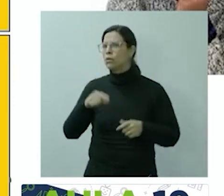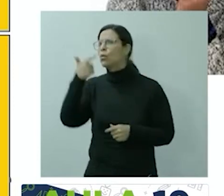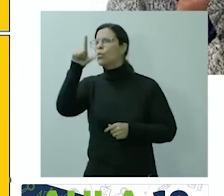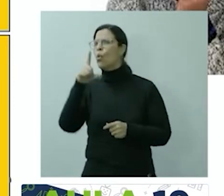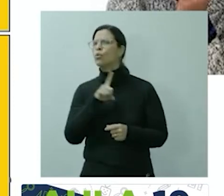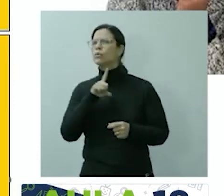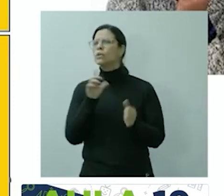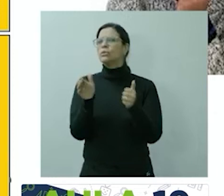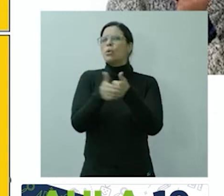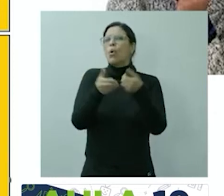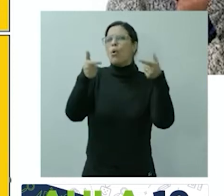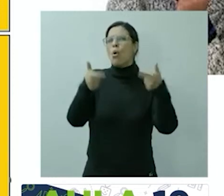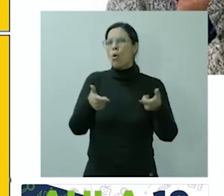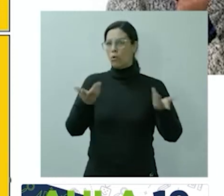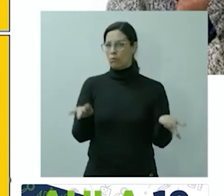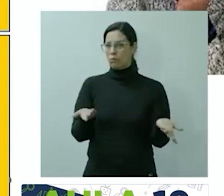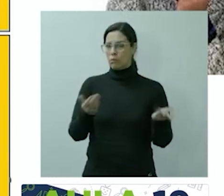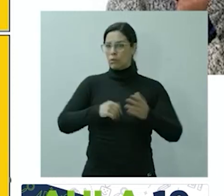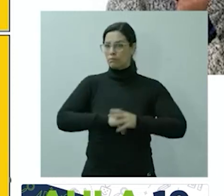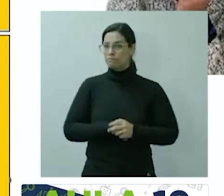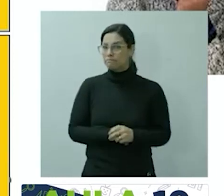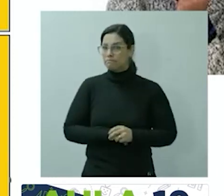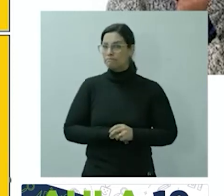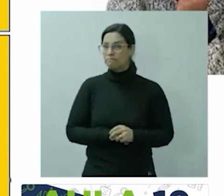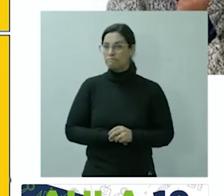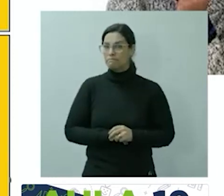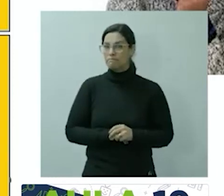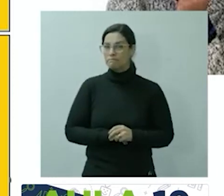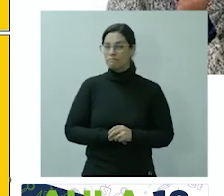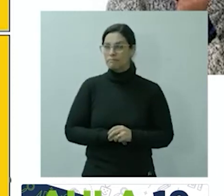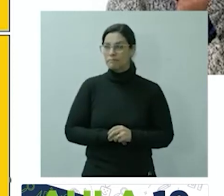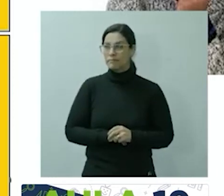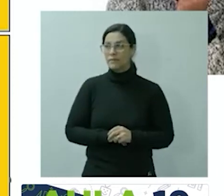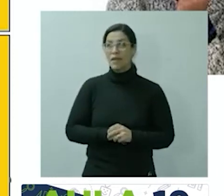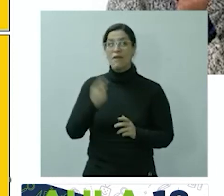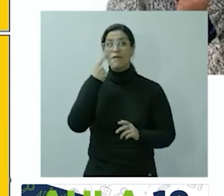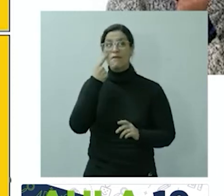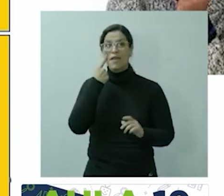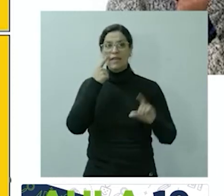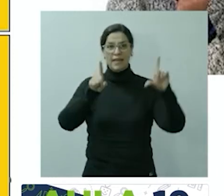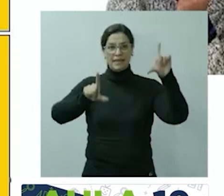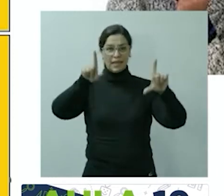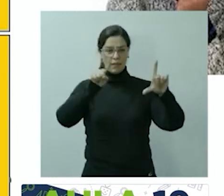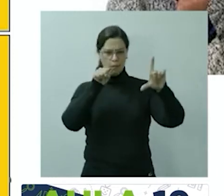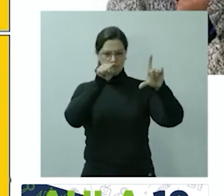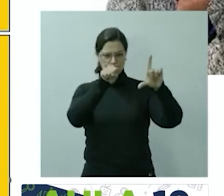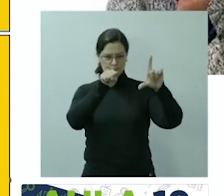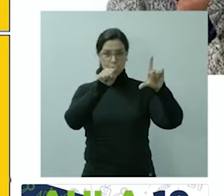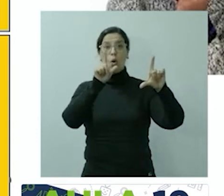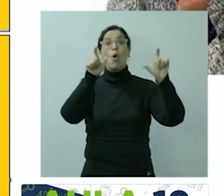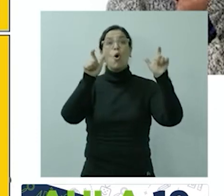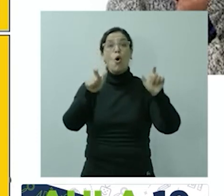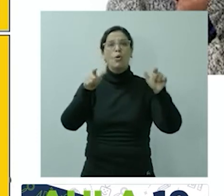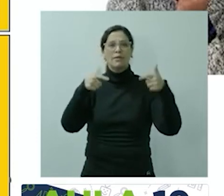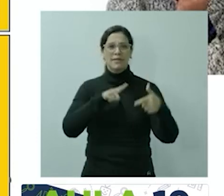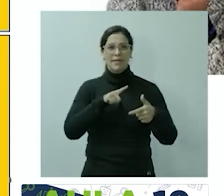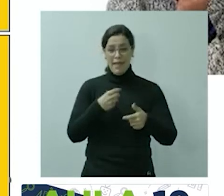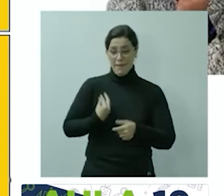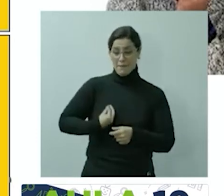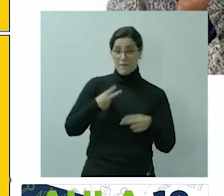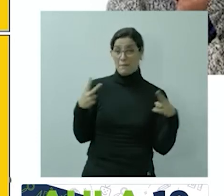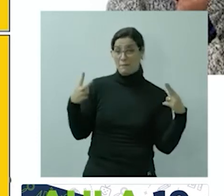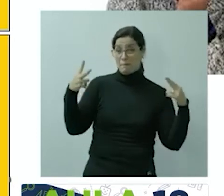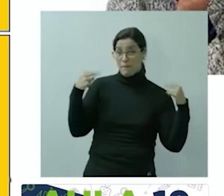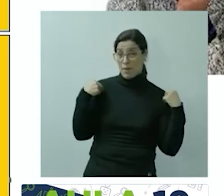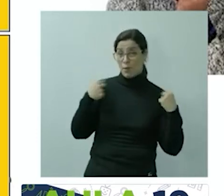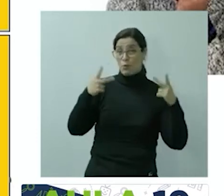aonde que ele estava? A outra imagem do piloto? Apontem aí na tela de vocês aonde está a